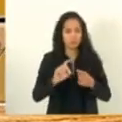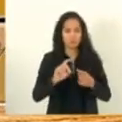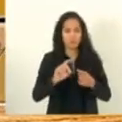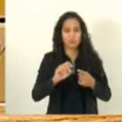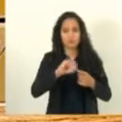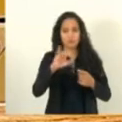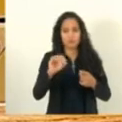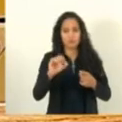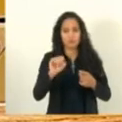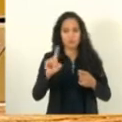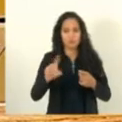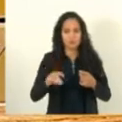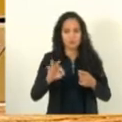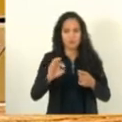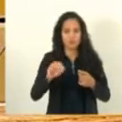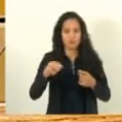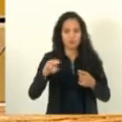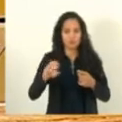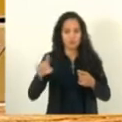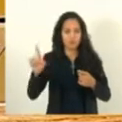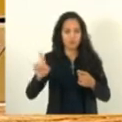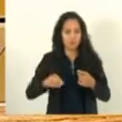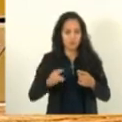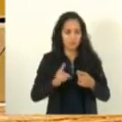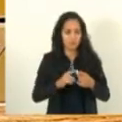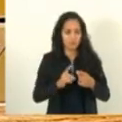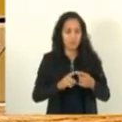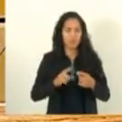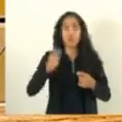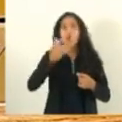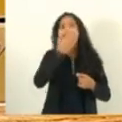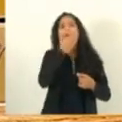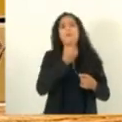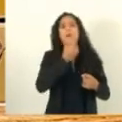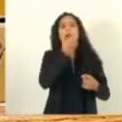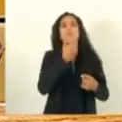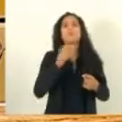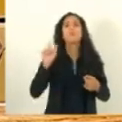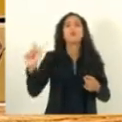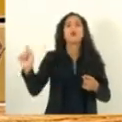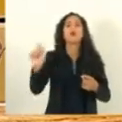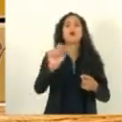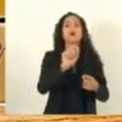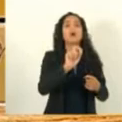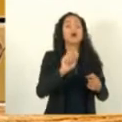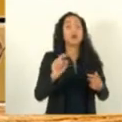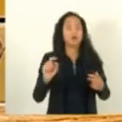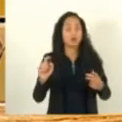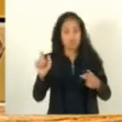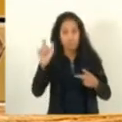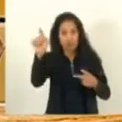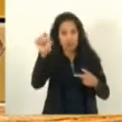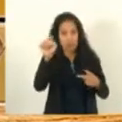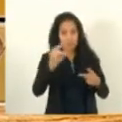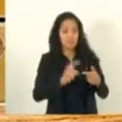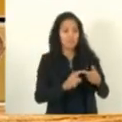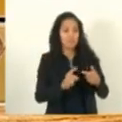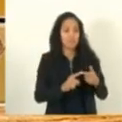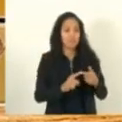José Tomé Baldão. Onde é que ele está, o barbudo aí? É, isso aí.